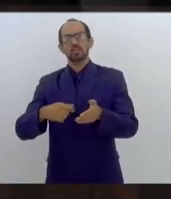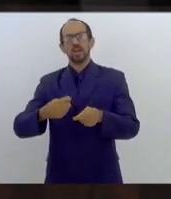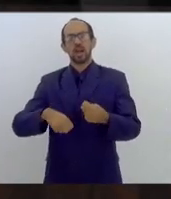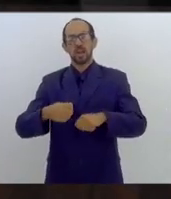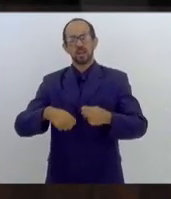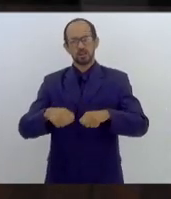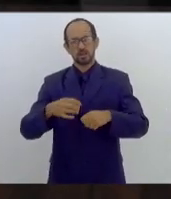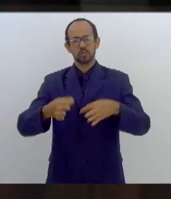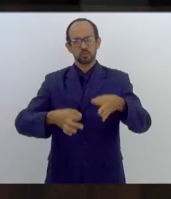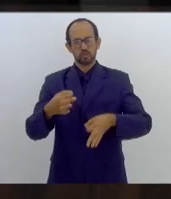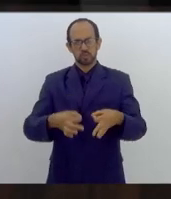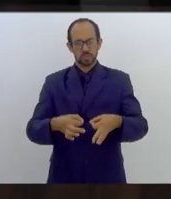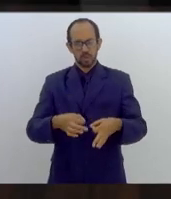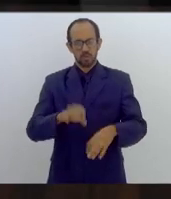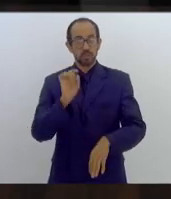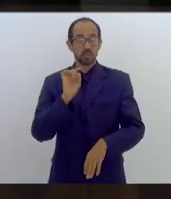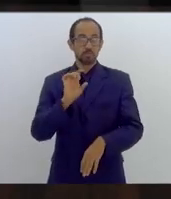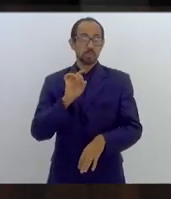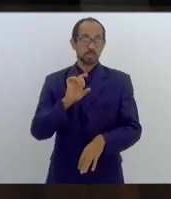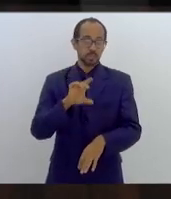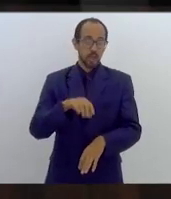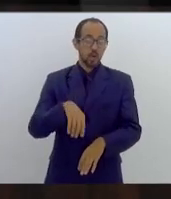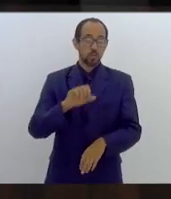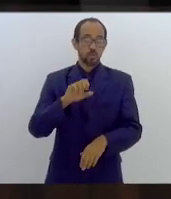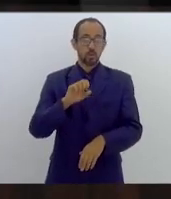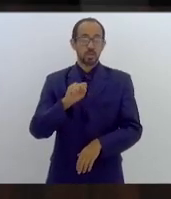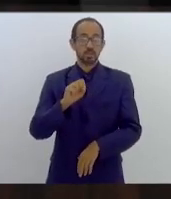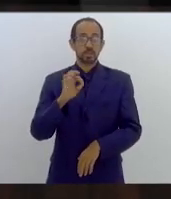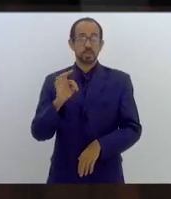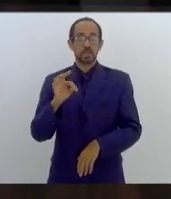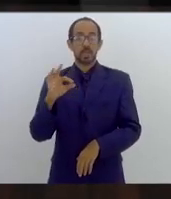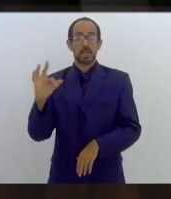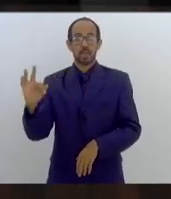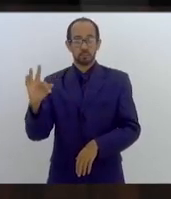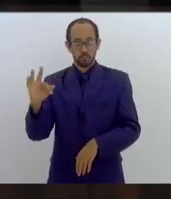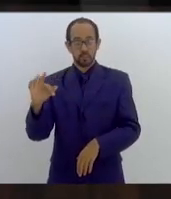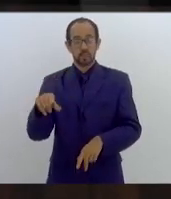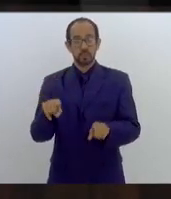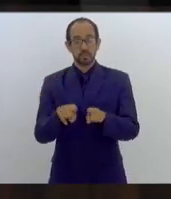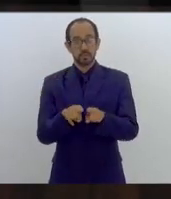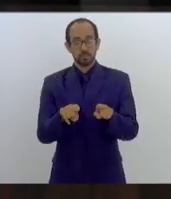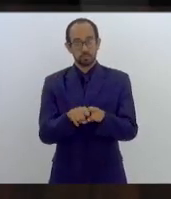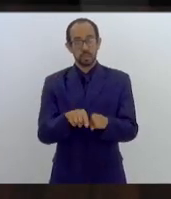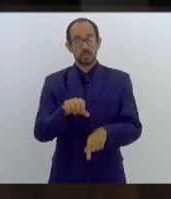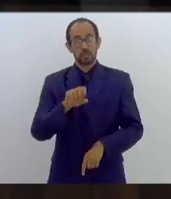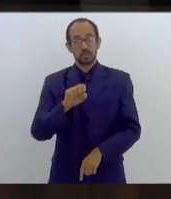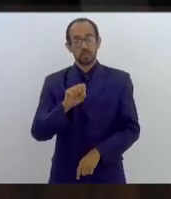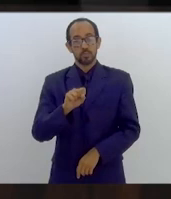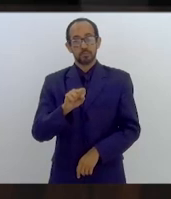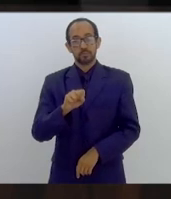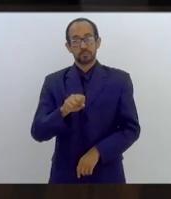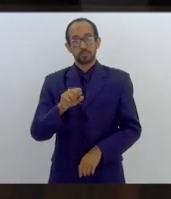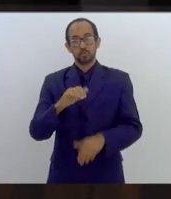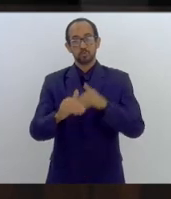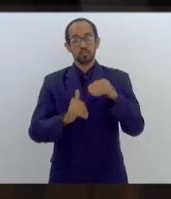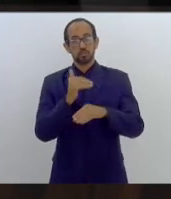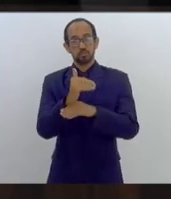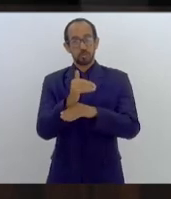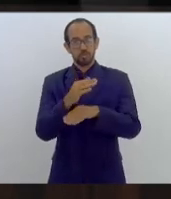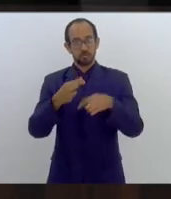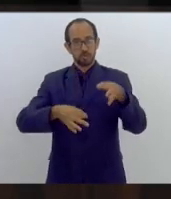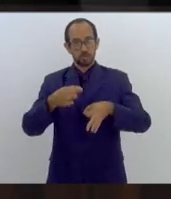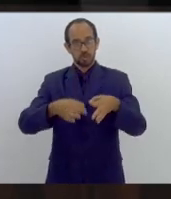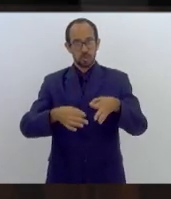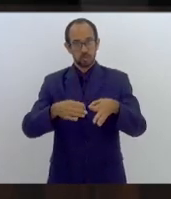administrativo, especialmente no Supremo Tribunal Federal e no Superior Tribunal de Justiça. Além de atuar na área